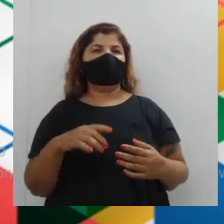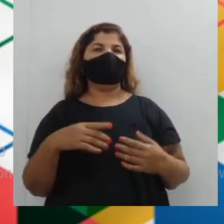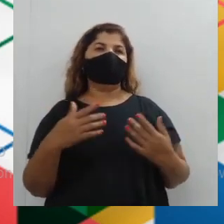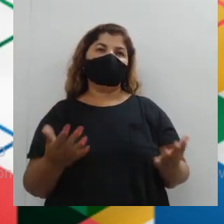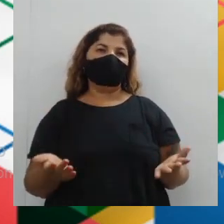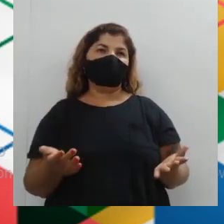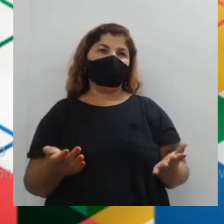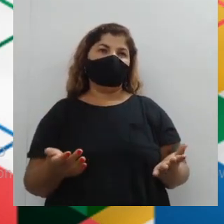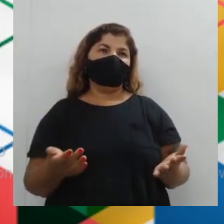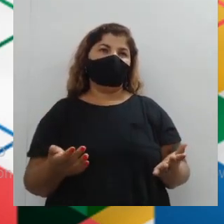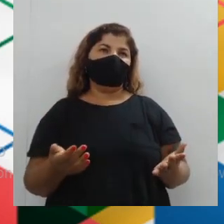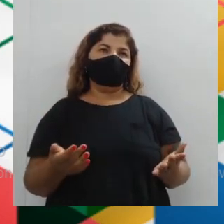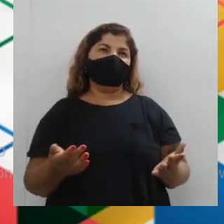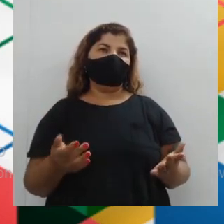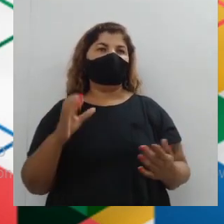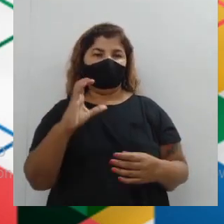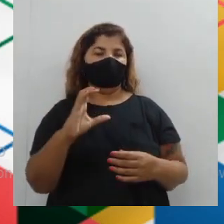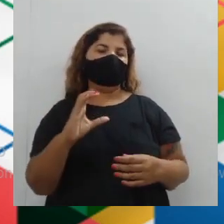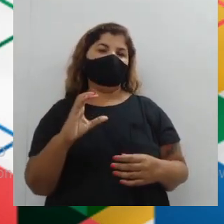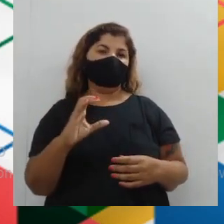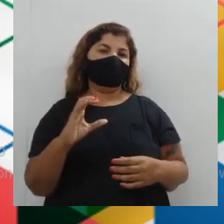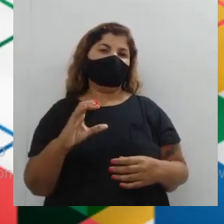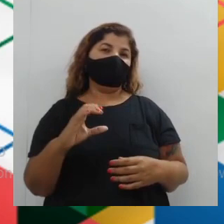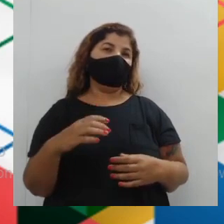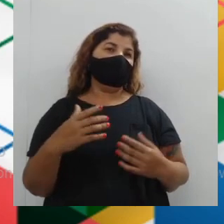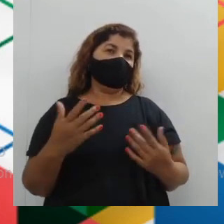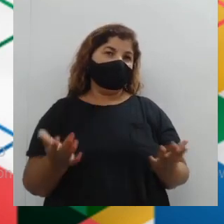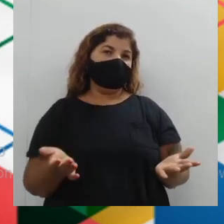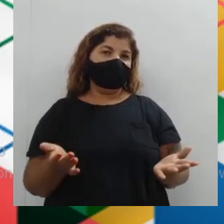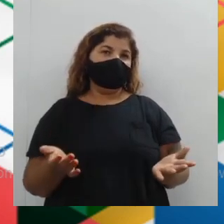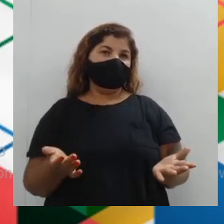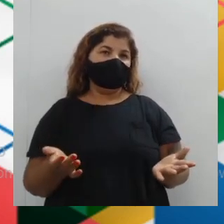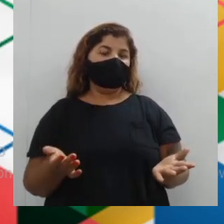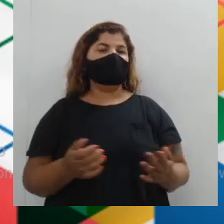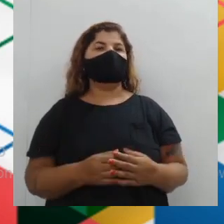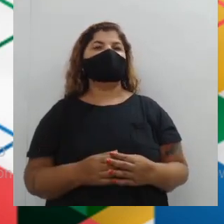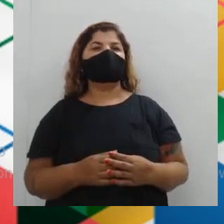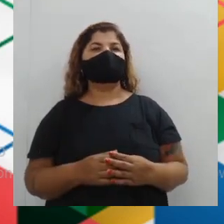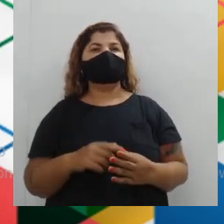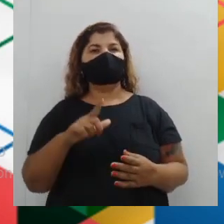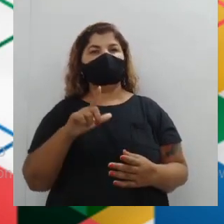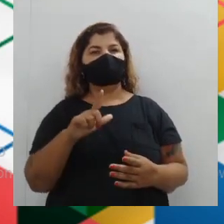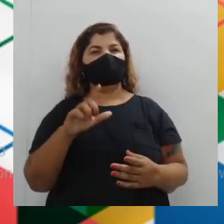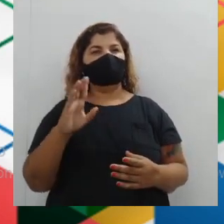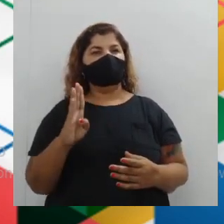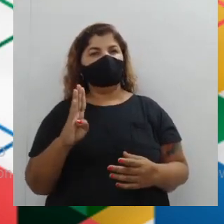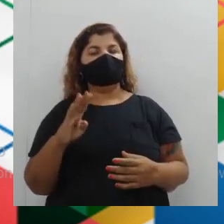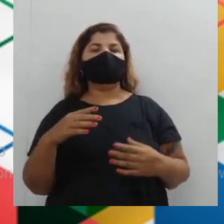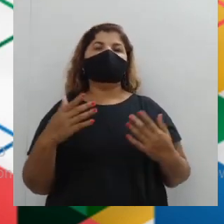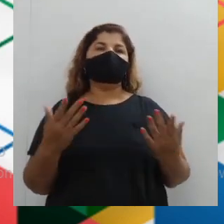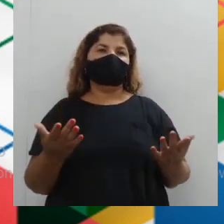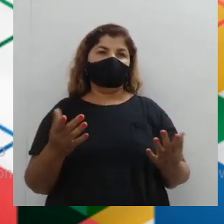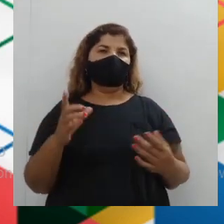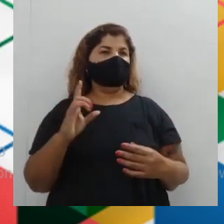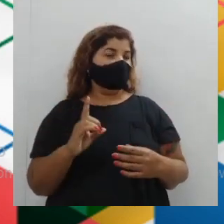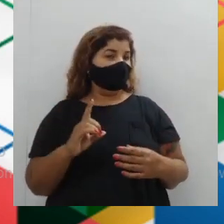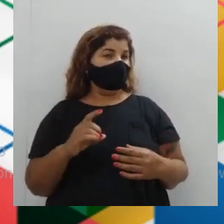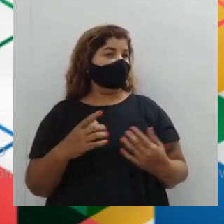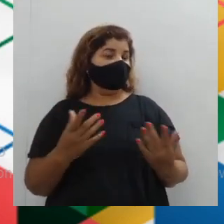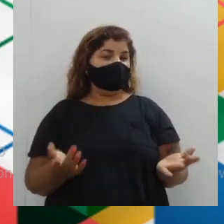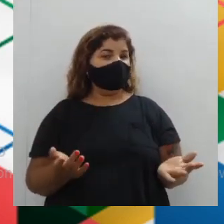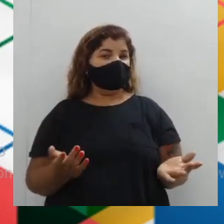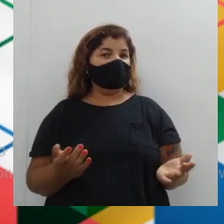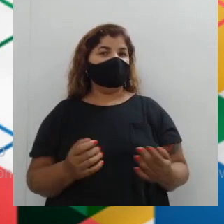Machado de Assis, Lima Barreto, Augusto dos Anjos, Lima Barreto, Euclides da Cunha, Monteiro